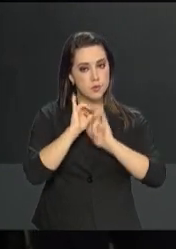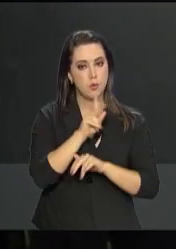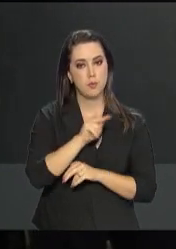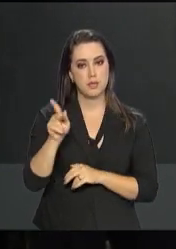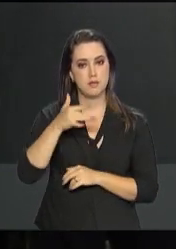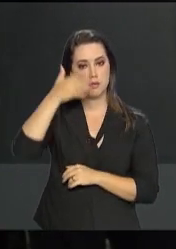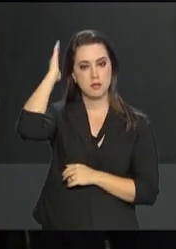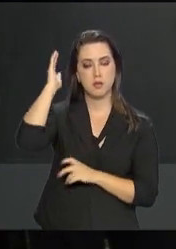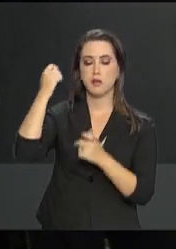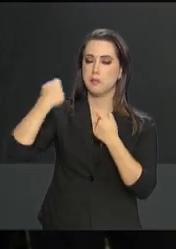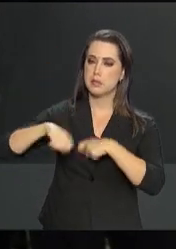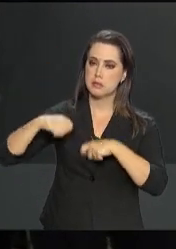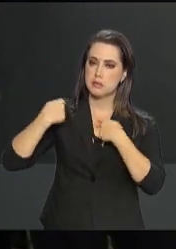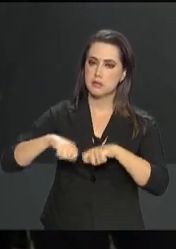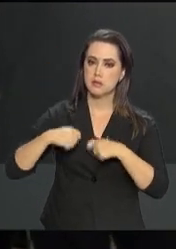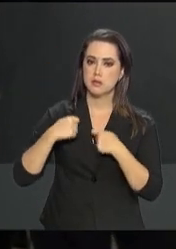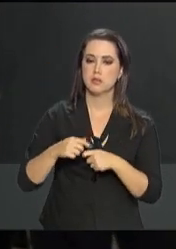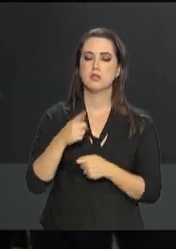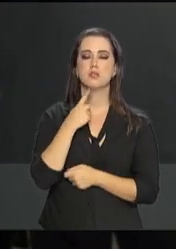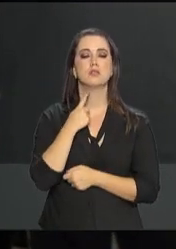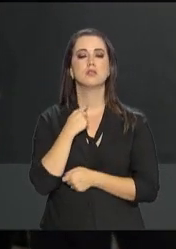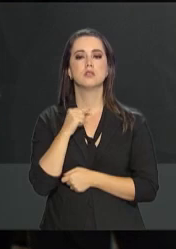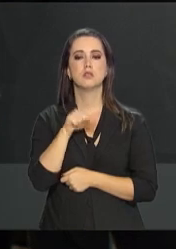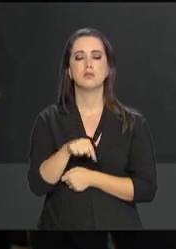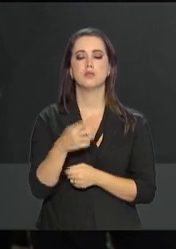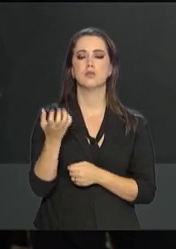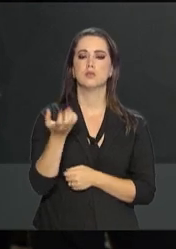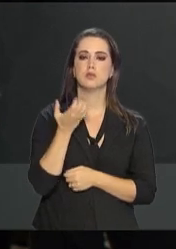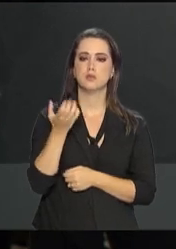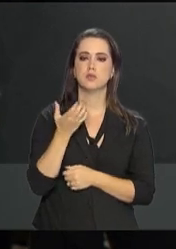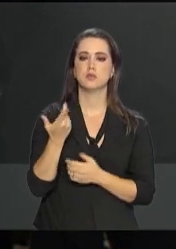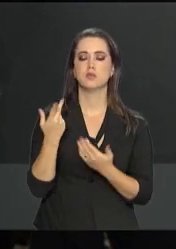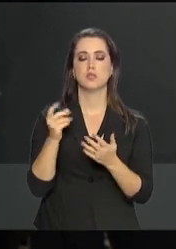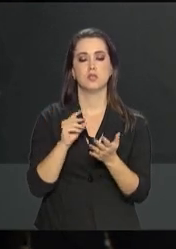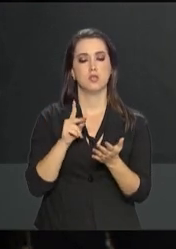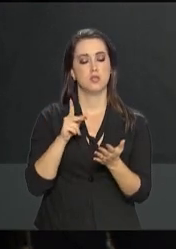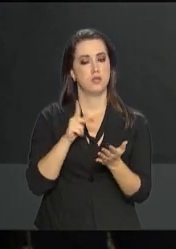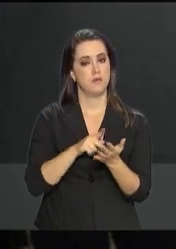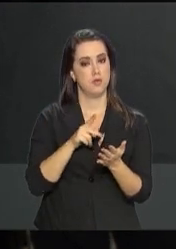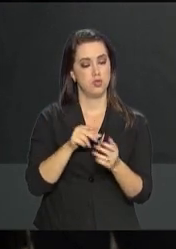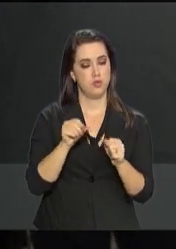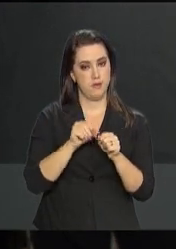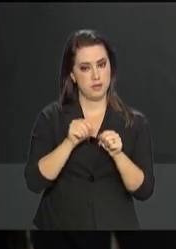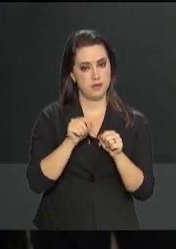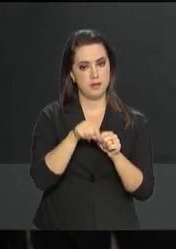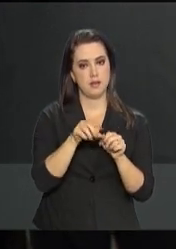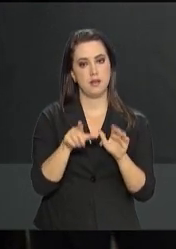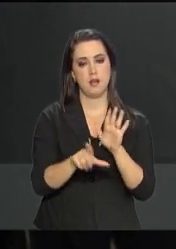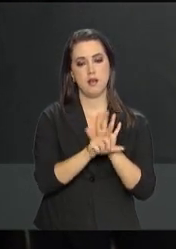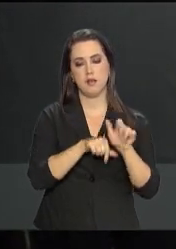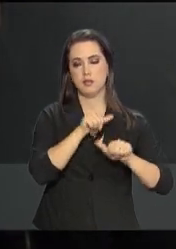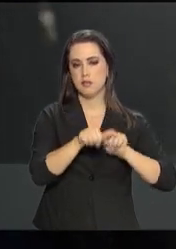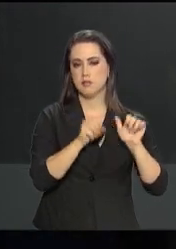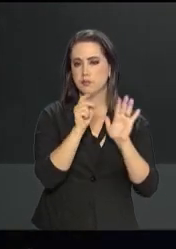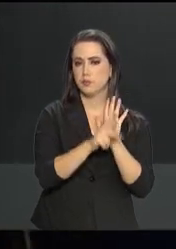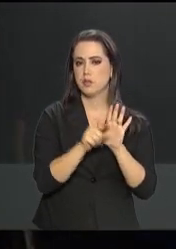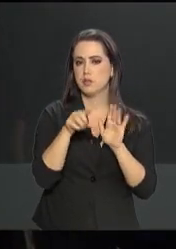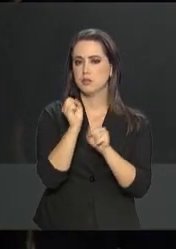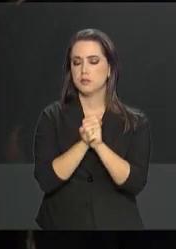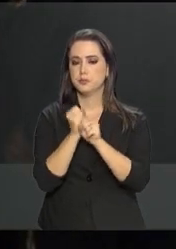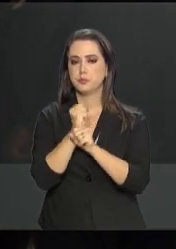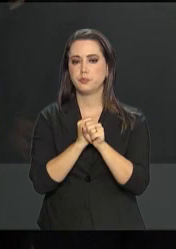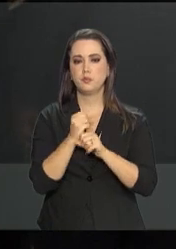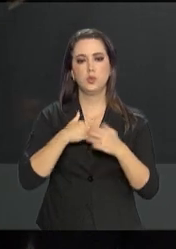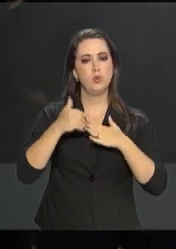Michel Temer a necessidade e a vontade, a intenção de realizar a reforma da Previdência ainda este ano. E